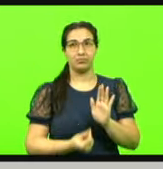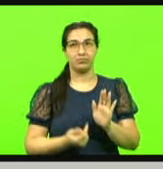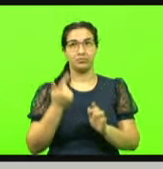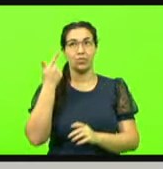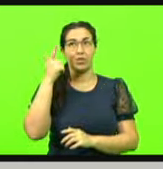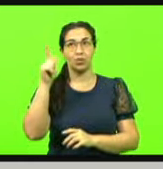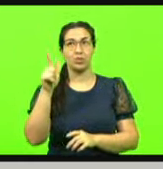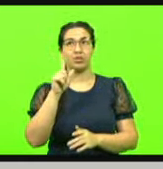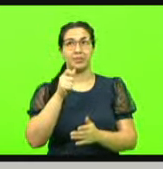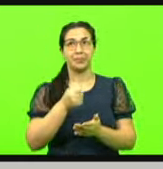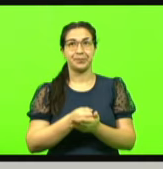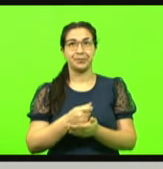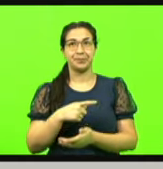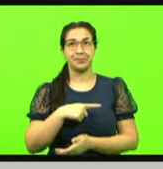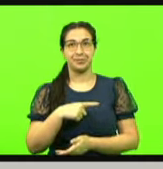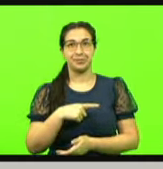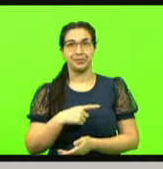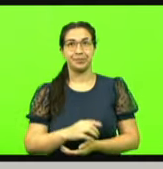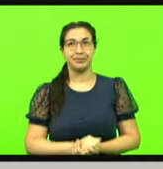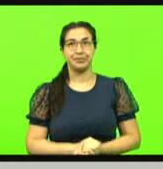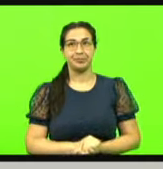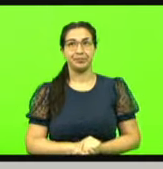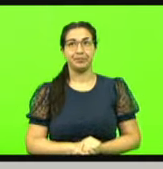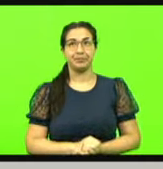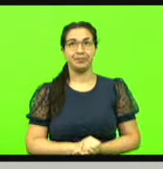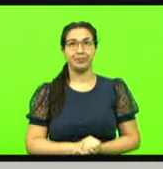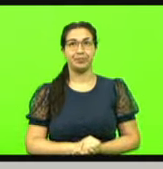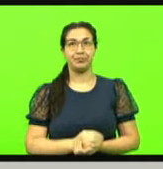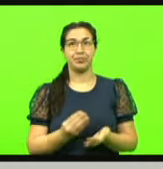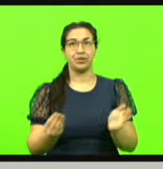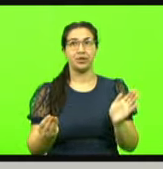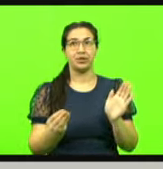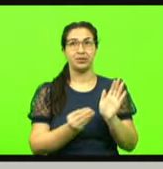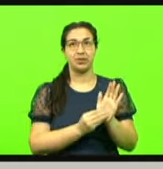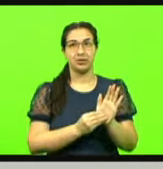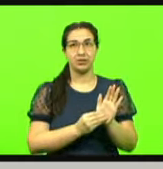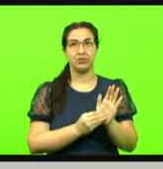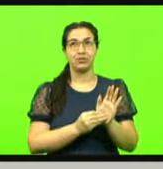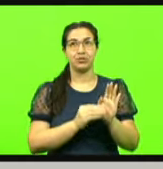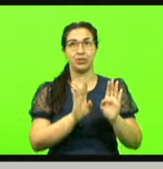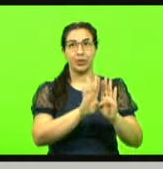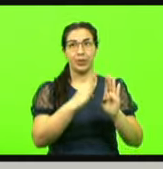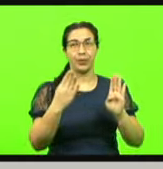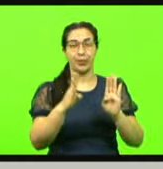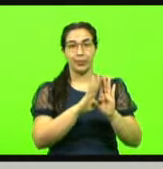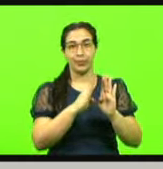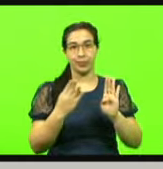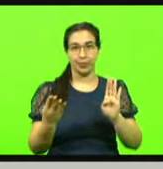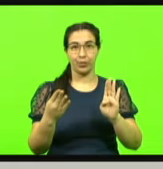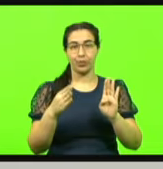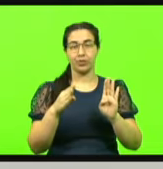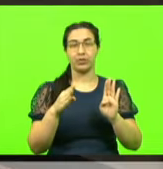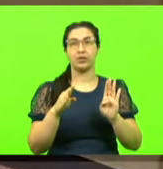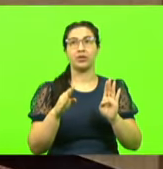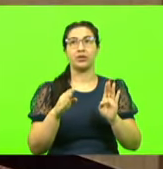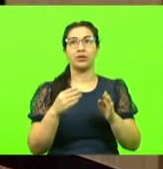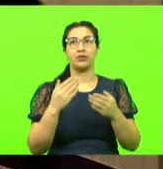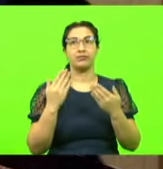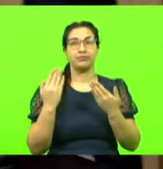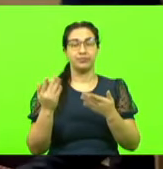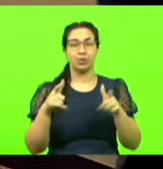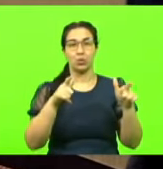providências, para o fim de dispor sobre a instalação de portas eletrônicas de segurança individualizada nos estabelecimentos que